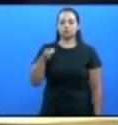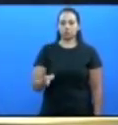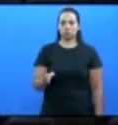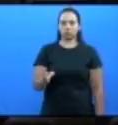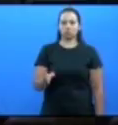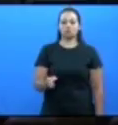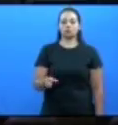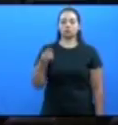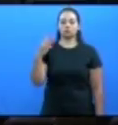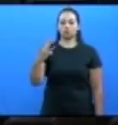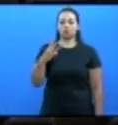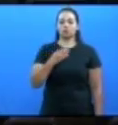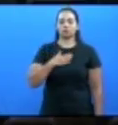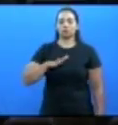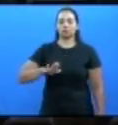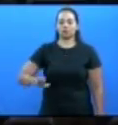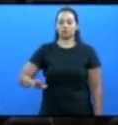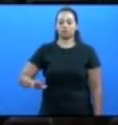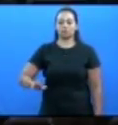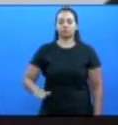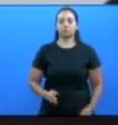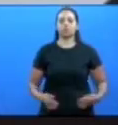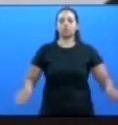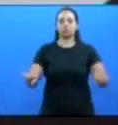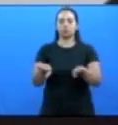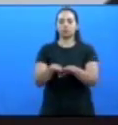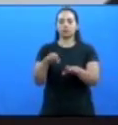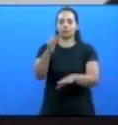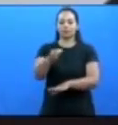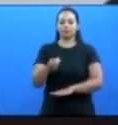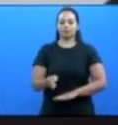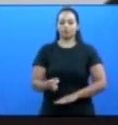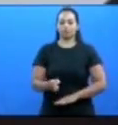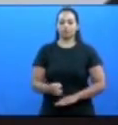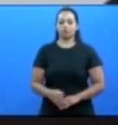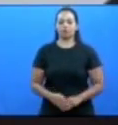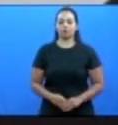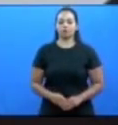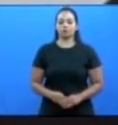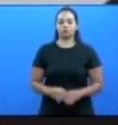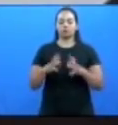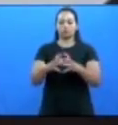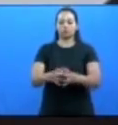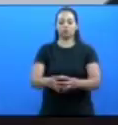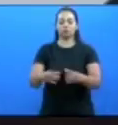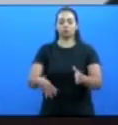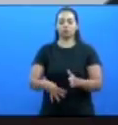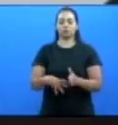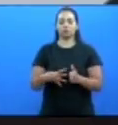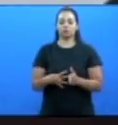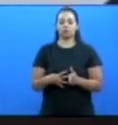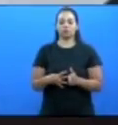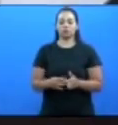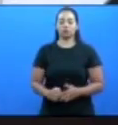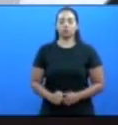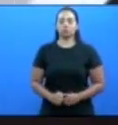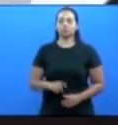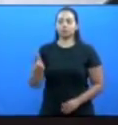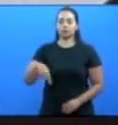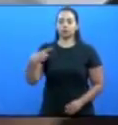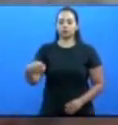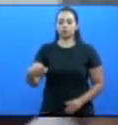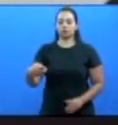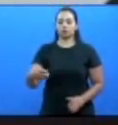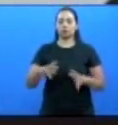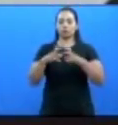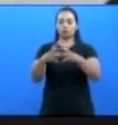abstenções. Portanto, também aprovado o grupo 4 das emendas. Passamos agora